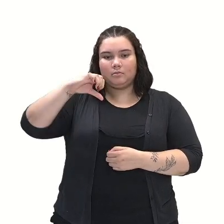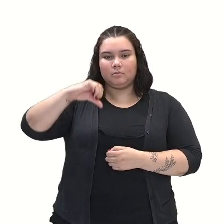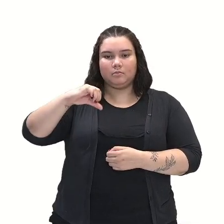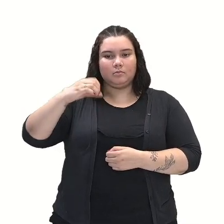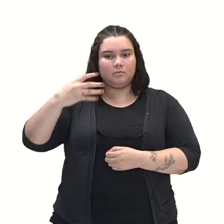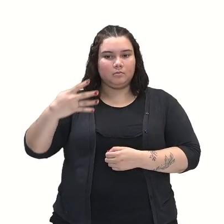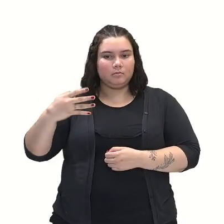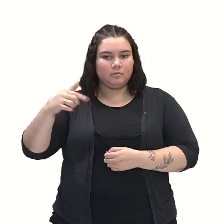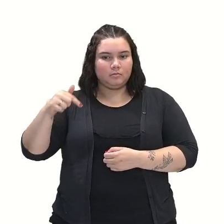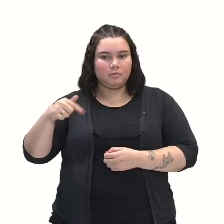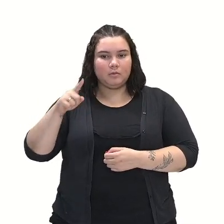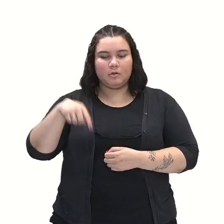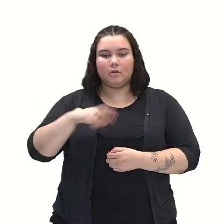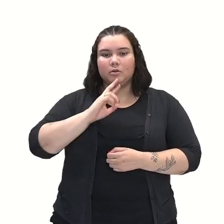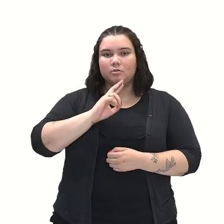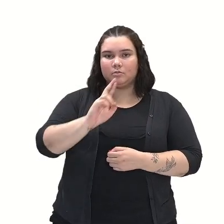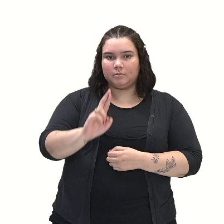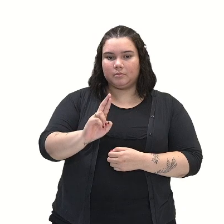352.947.